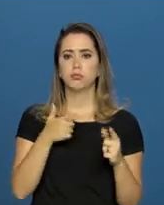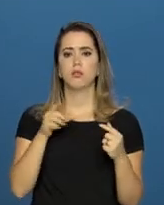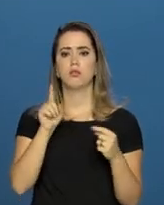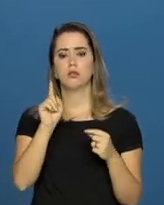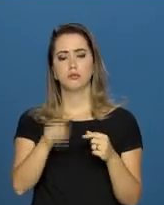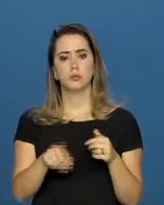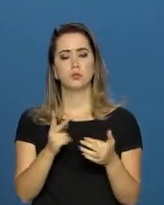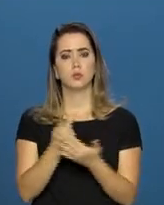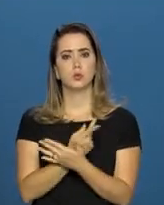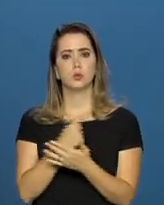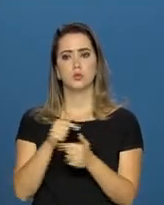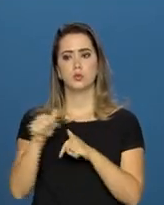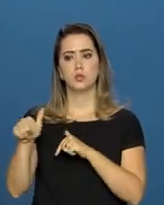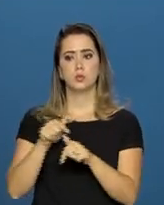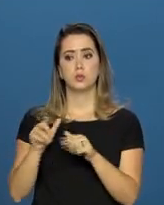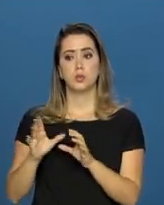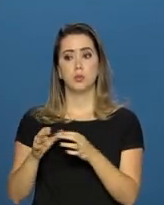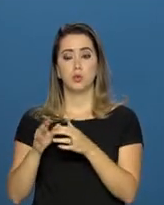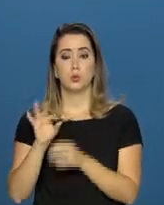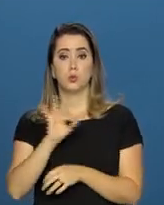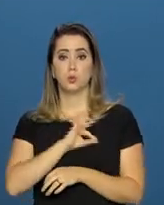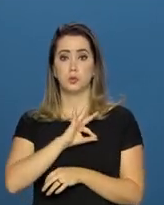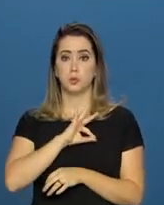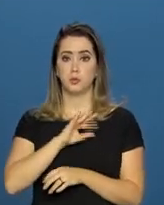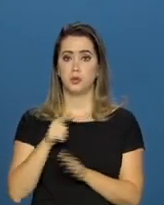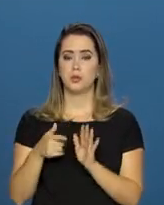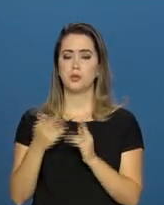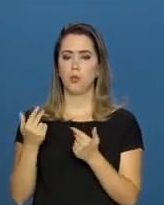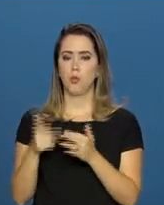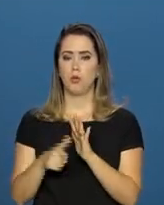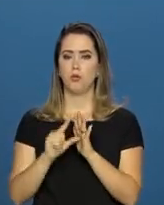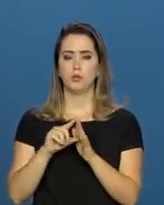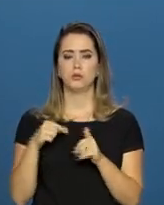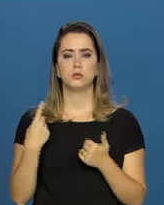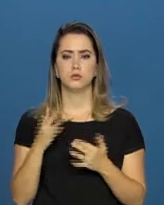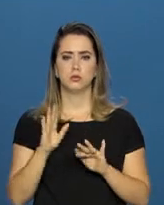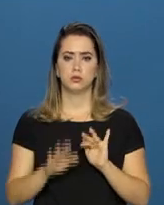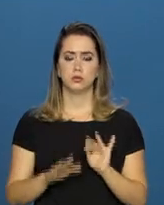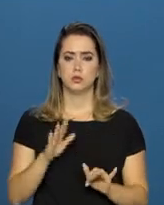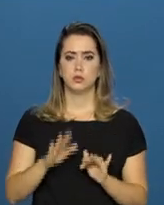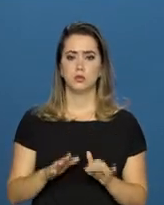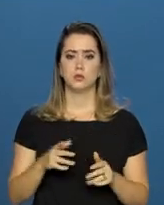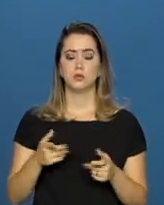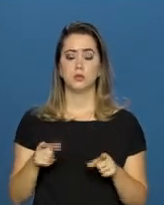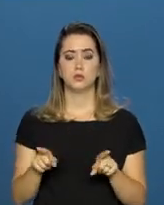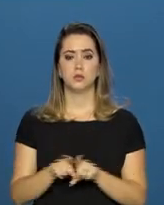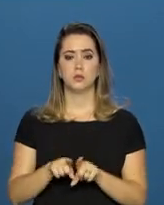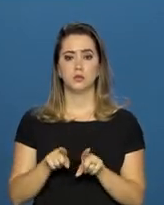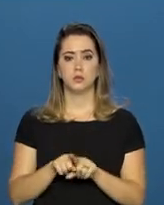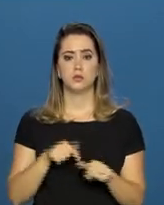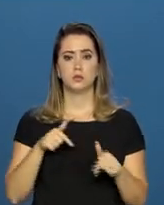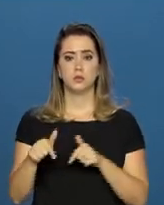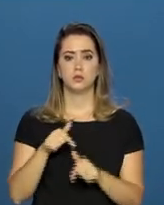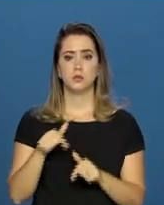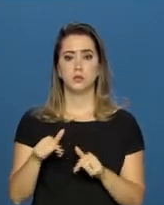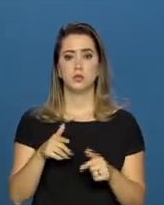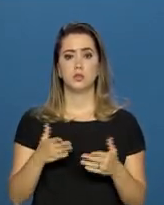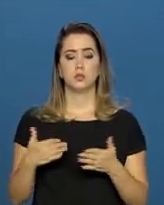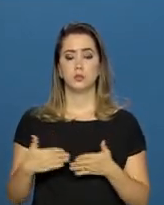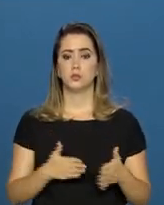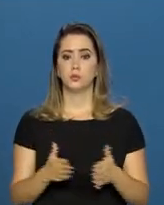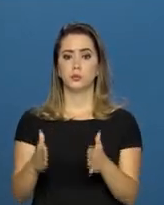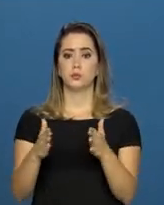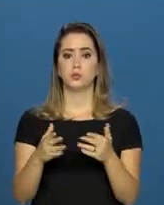feita uma ação pelas polícias como nós fizemos no anterior ora poderá ser feita uma ação nas rodovias